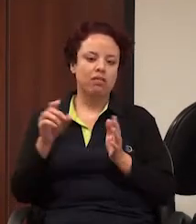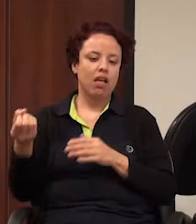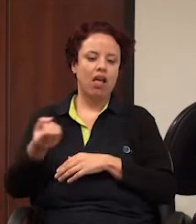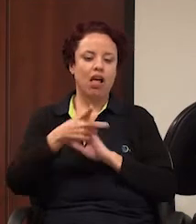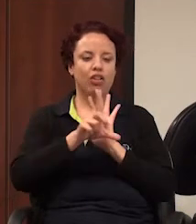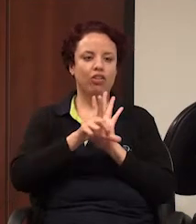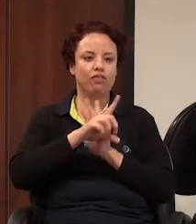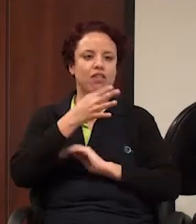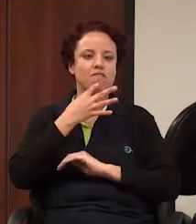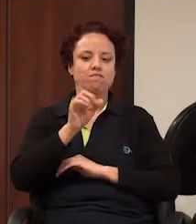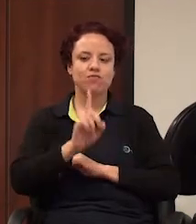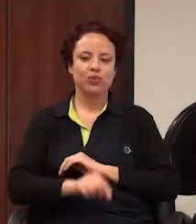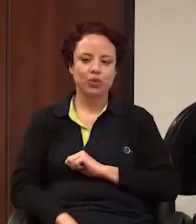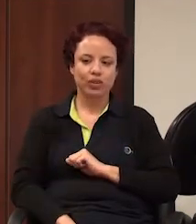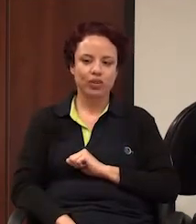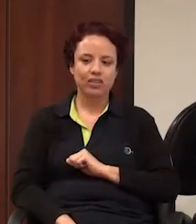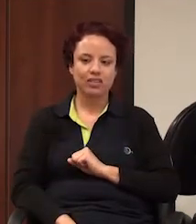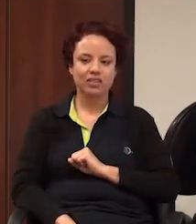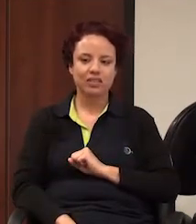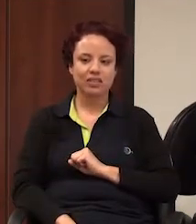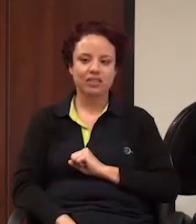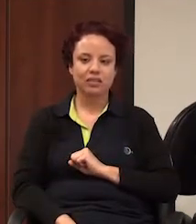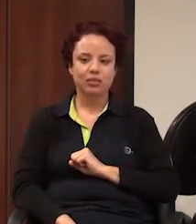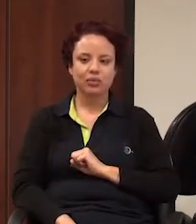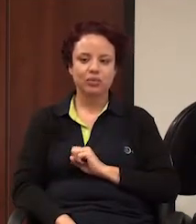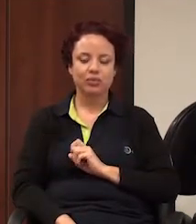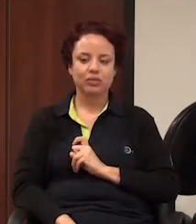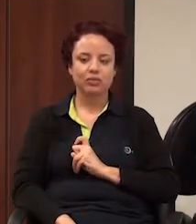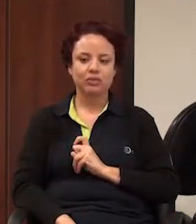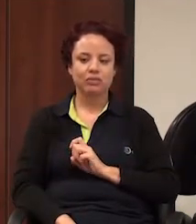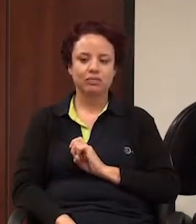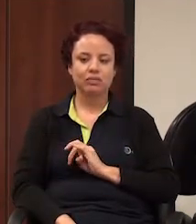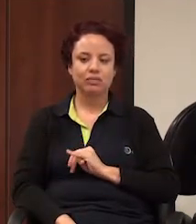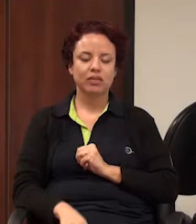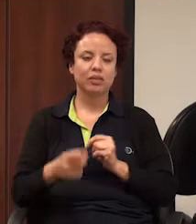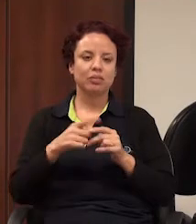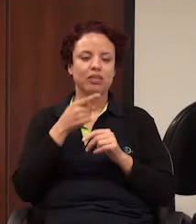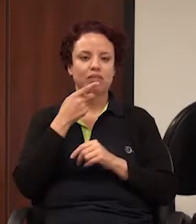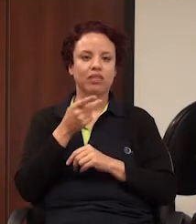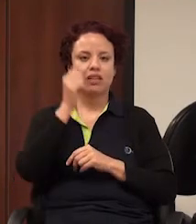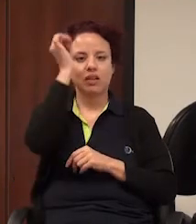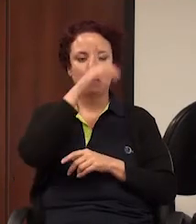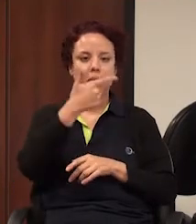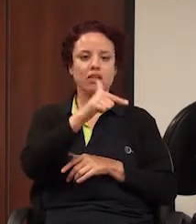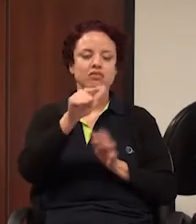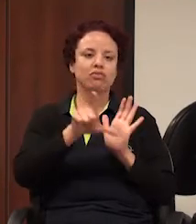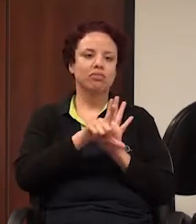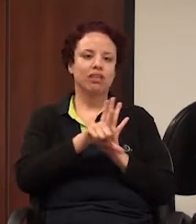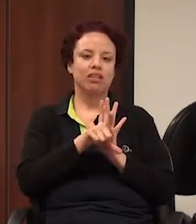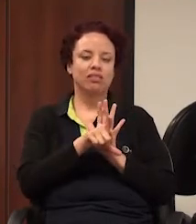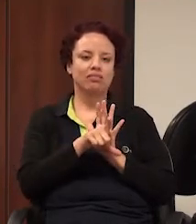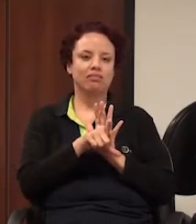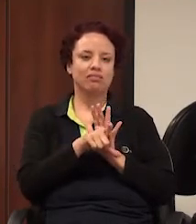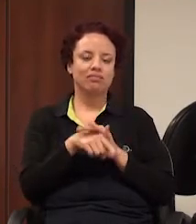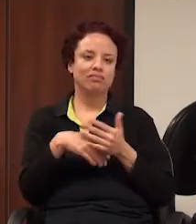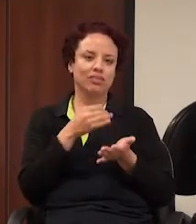que é um negócio, né, vamos dizer assim, é novo, né, quando todo mundo fala, o Brasil não tem lei, enfim, né, para